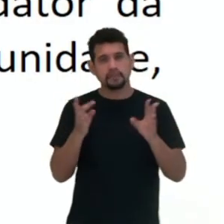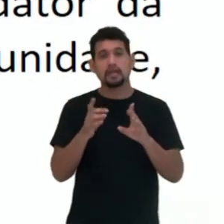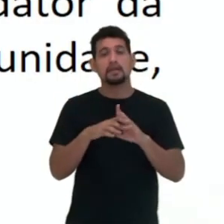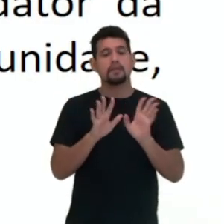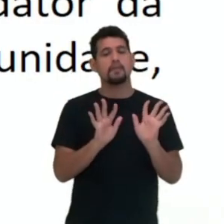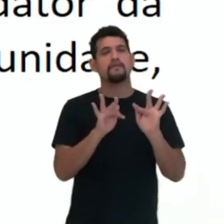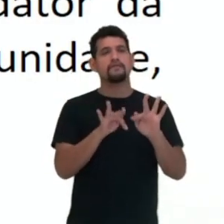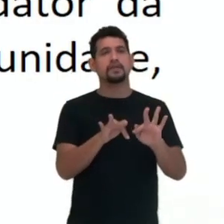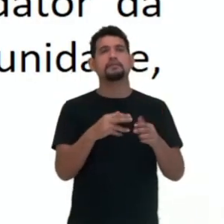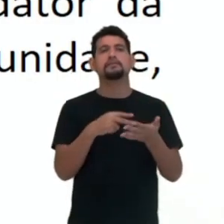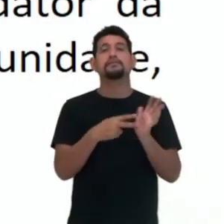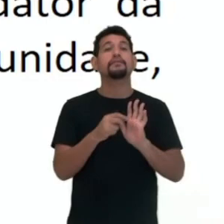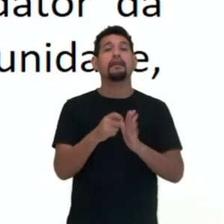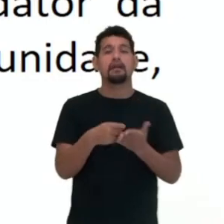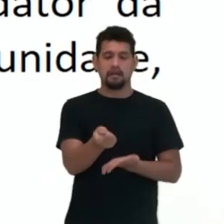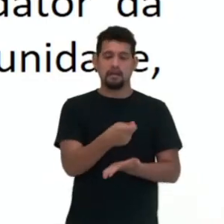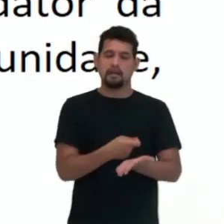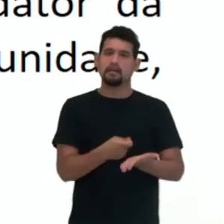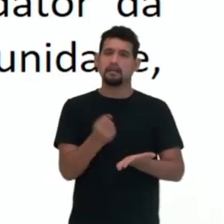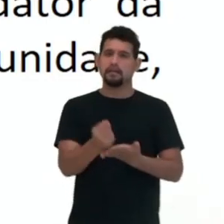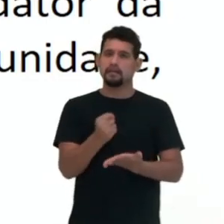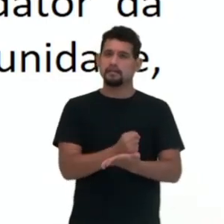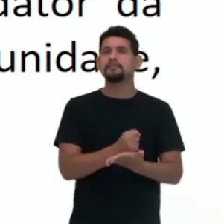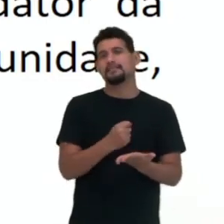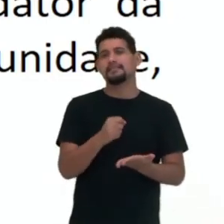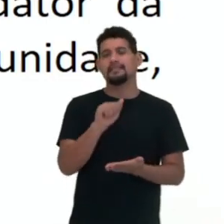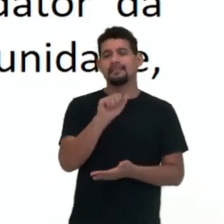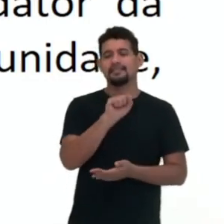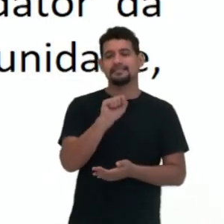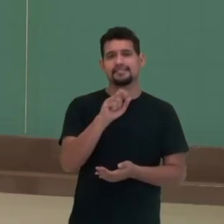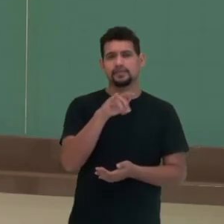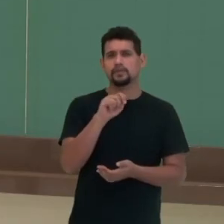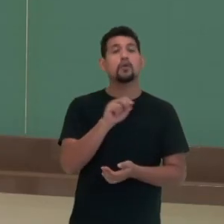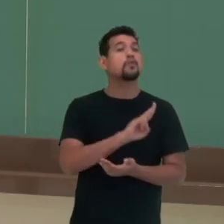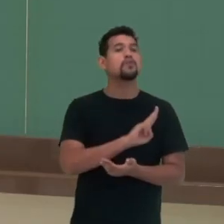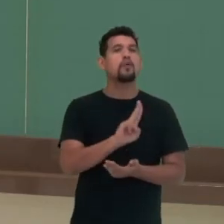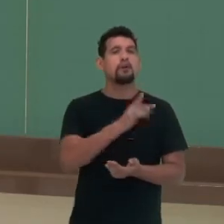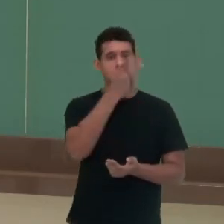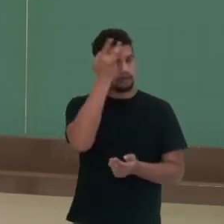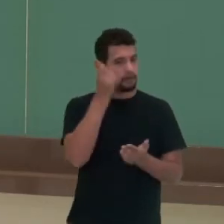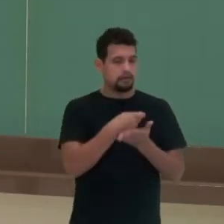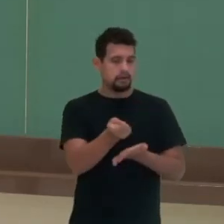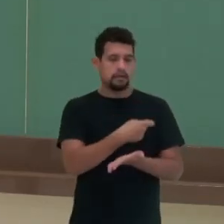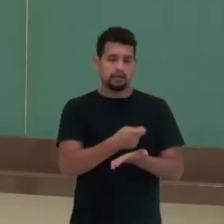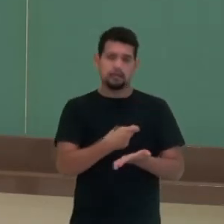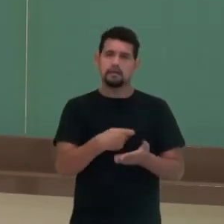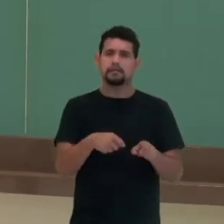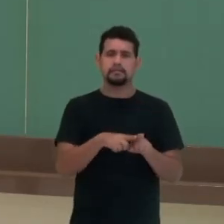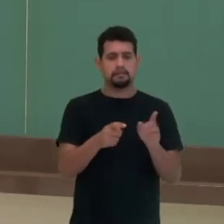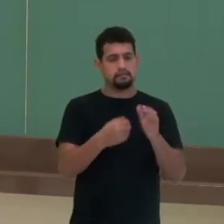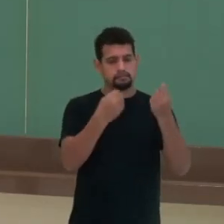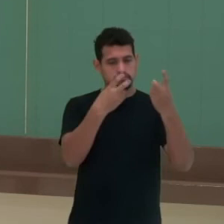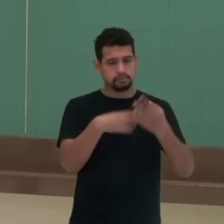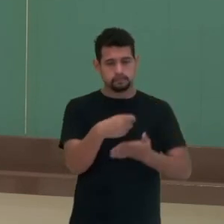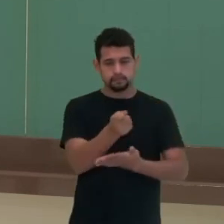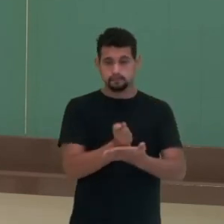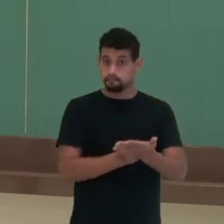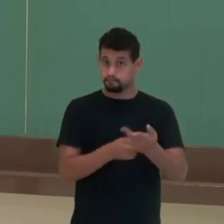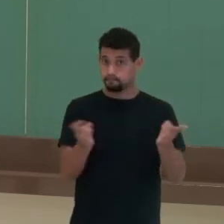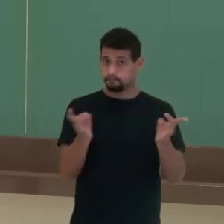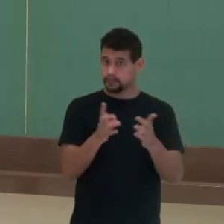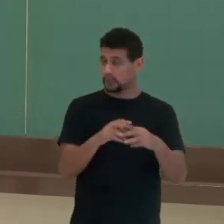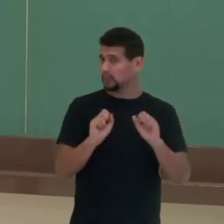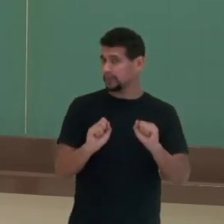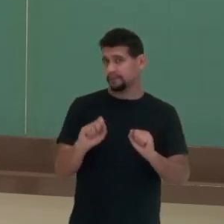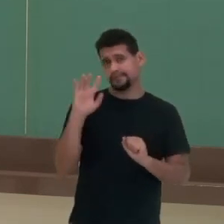fim, a assinatura, que nada mais é do que a identificação do remetente ou redator da carta, que pode